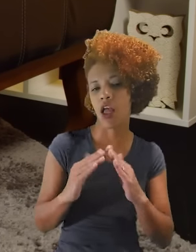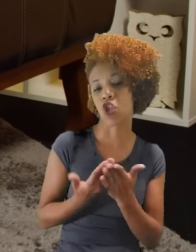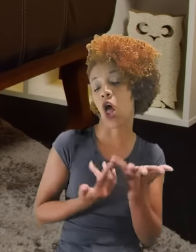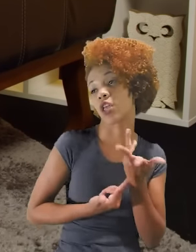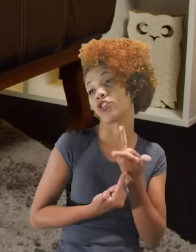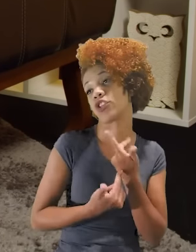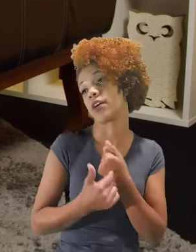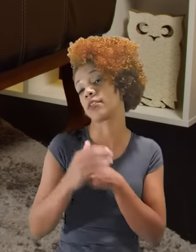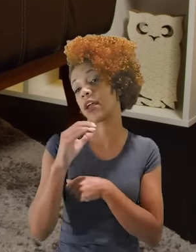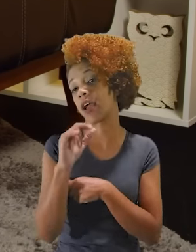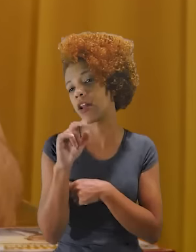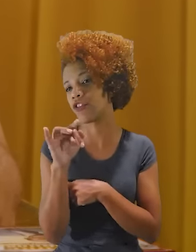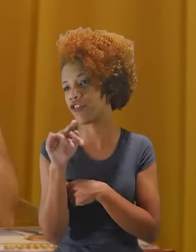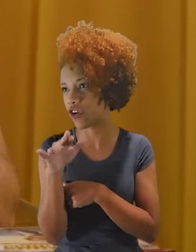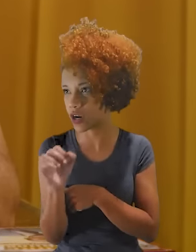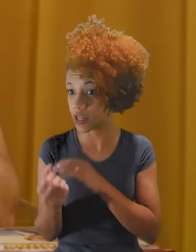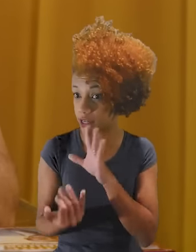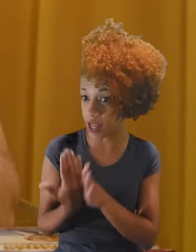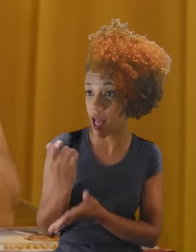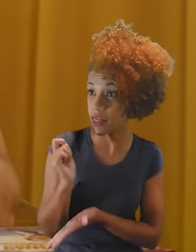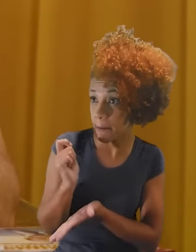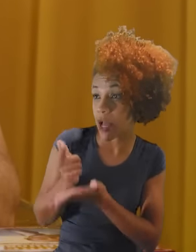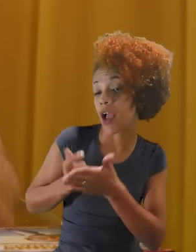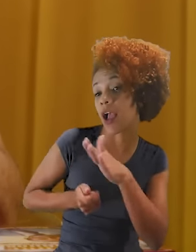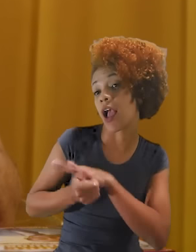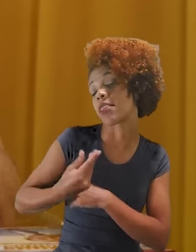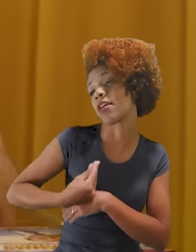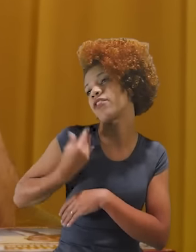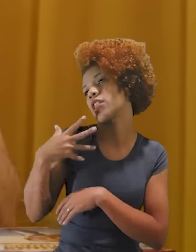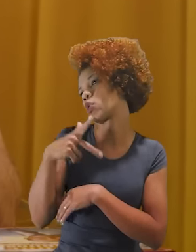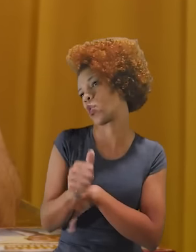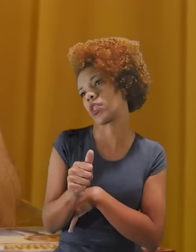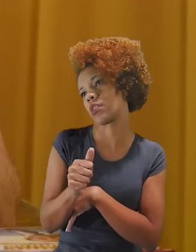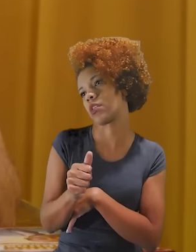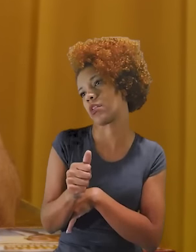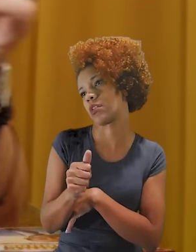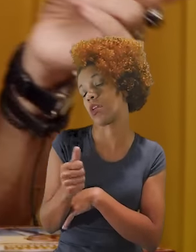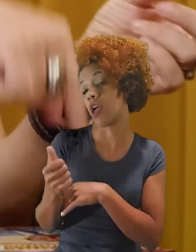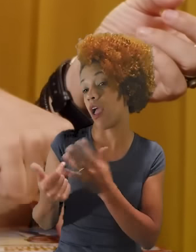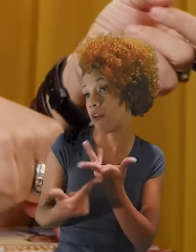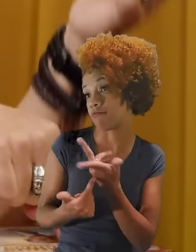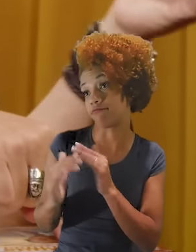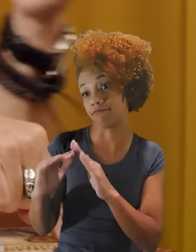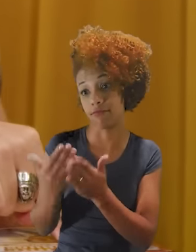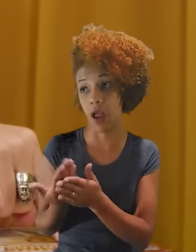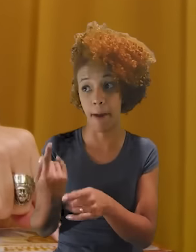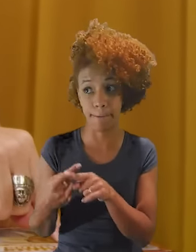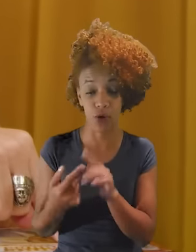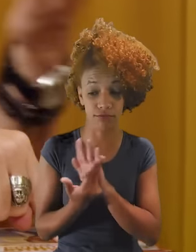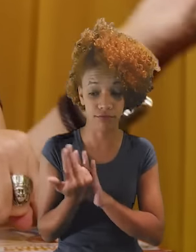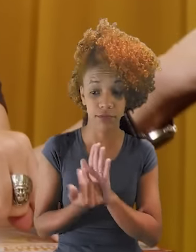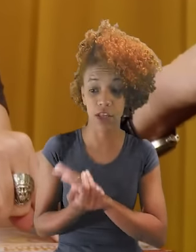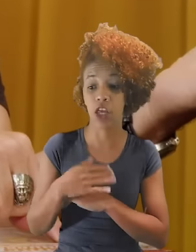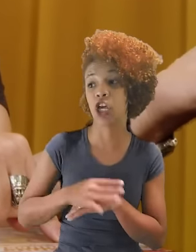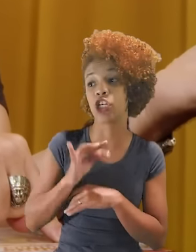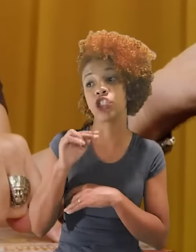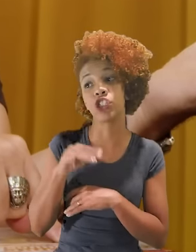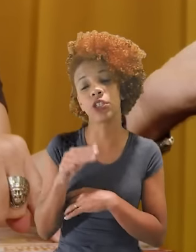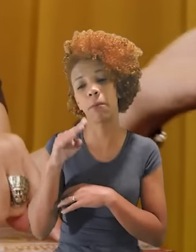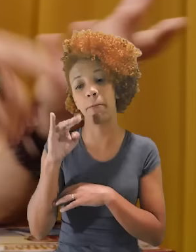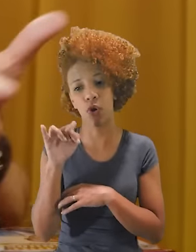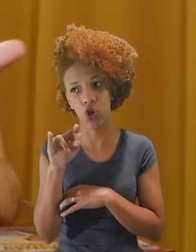de artes da Califórnia. Ela foi fundada por ele e bancada por ele a vida inteira, até ele morrer. Porque os desenhistas da Disney saíram de lá. O Tim Burton saiu